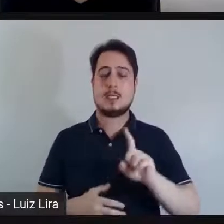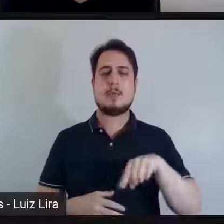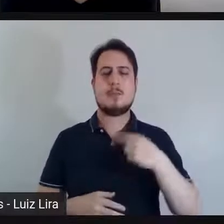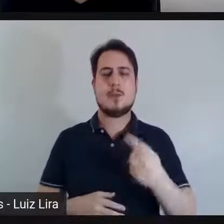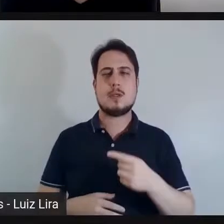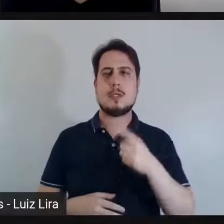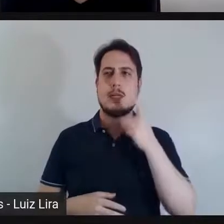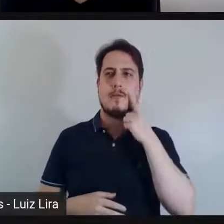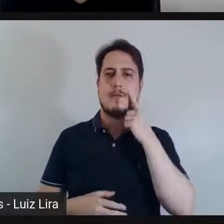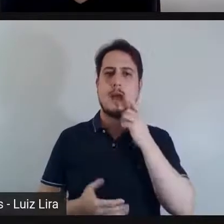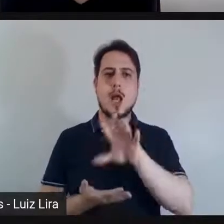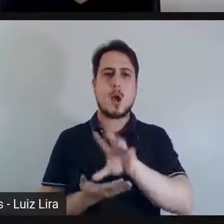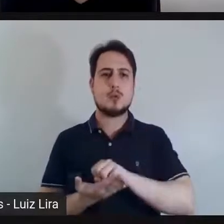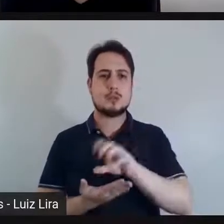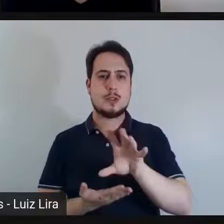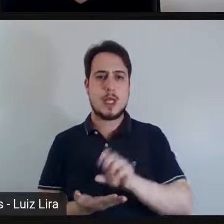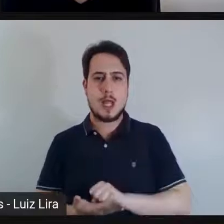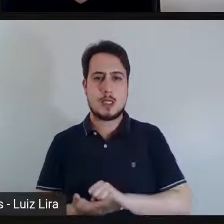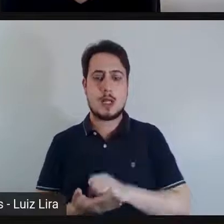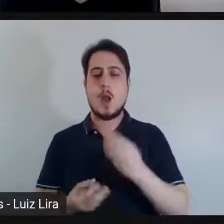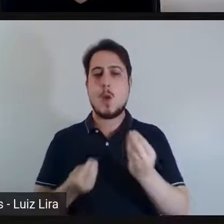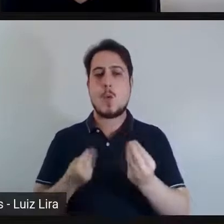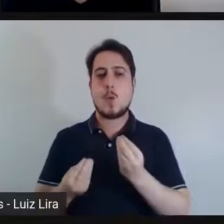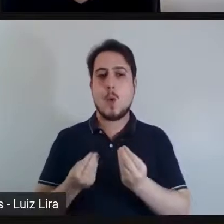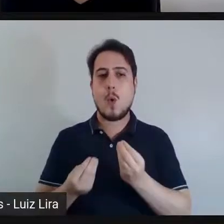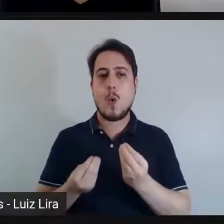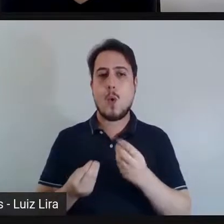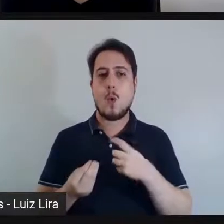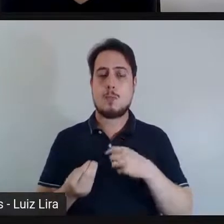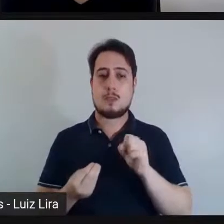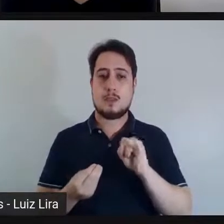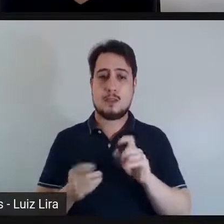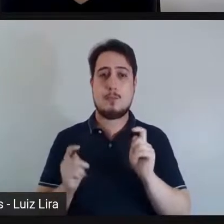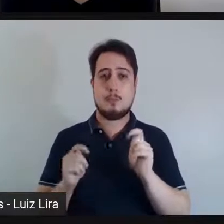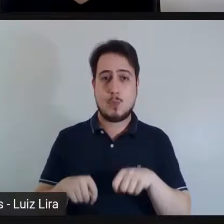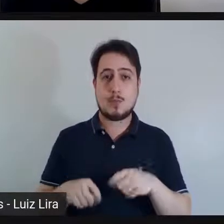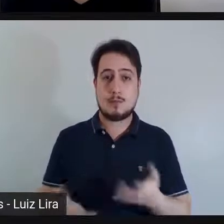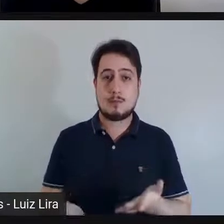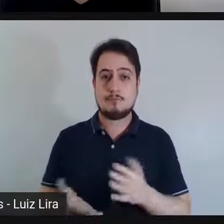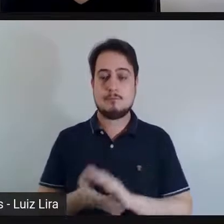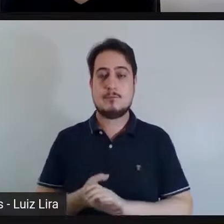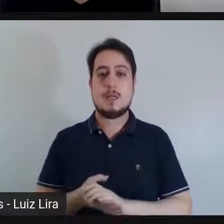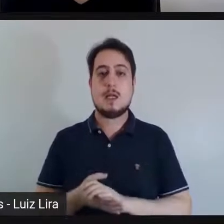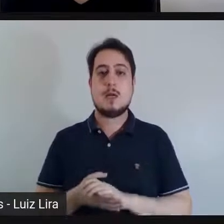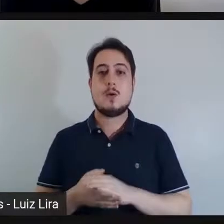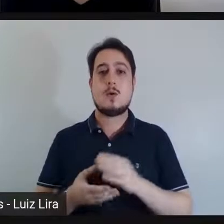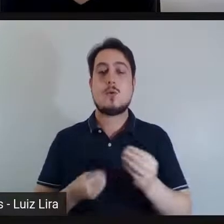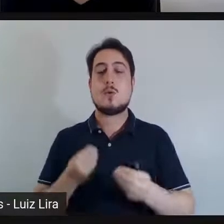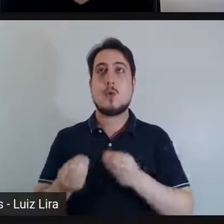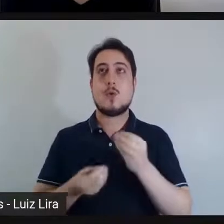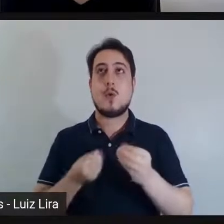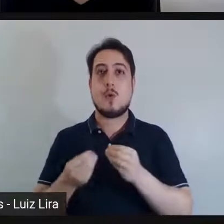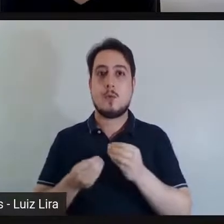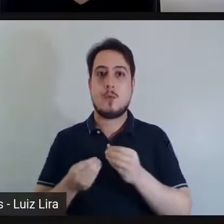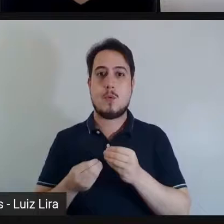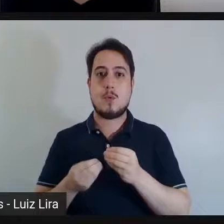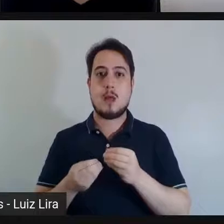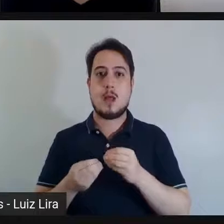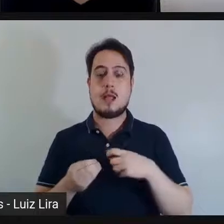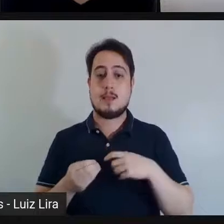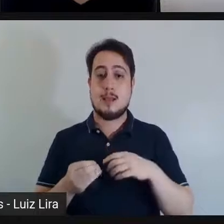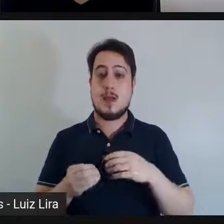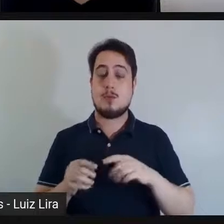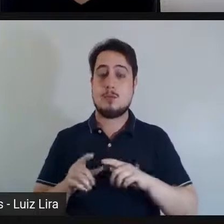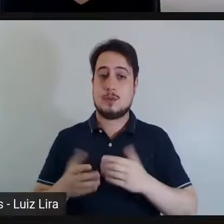os dados de como está sendo, se existem, a apreensão do público, né, que nosso serviço é serviço público. Como